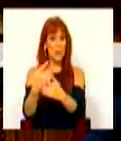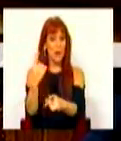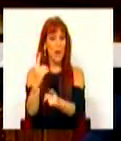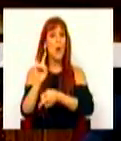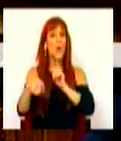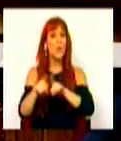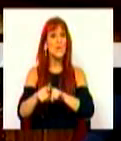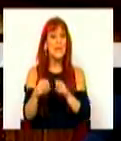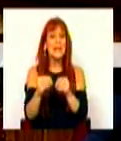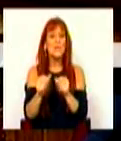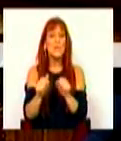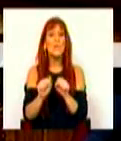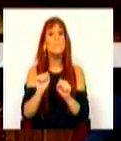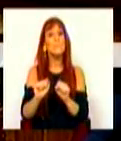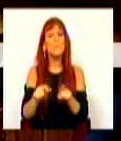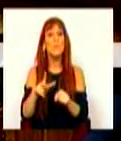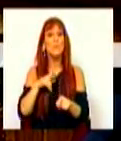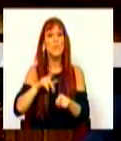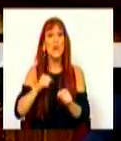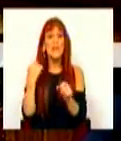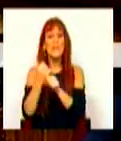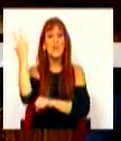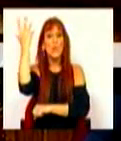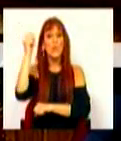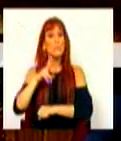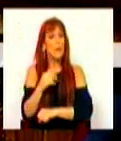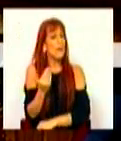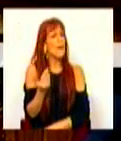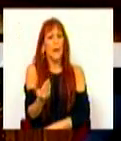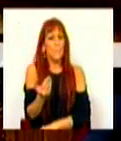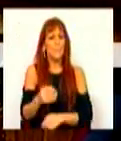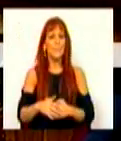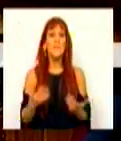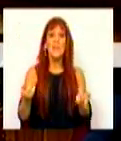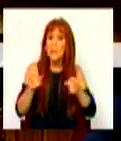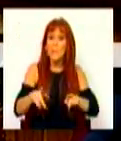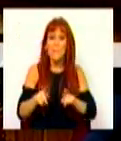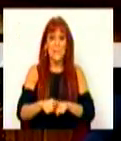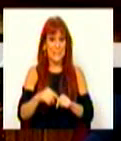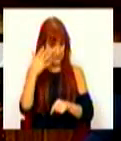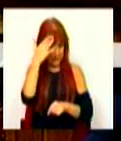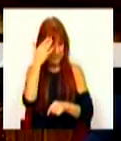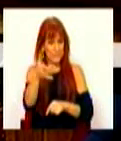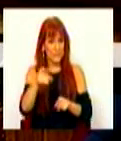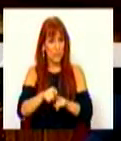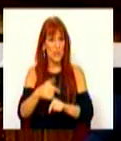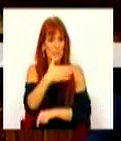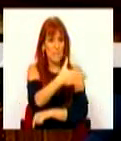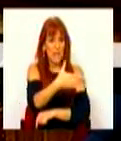constituem o tecido infraestrutural das atividades culturais do país. Foi também nessa perspectiva que,